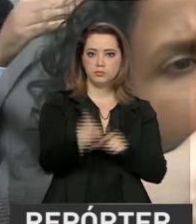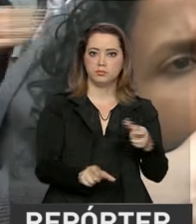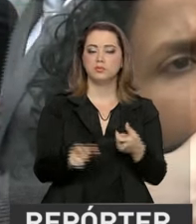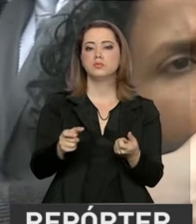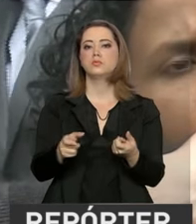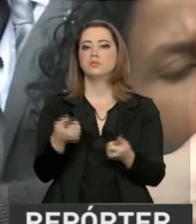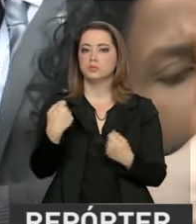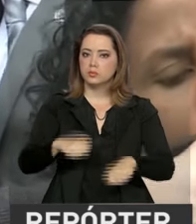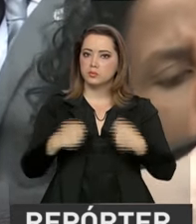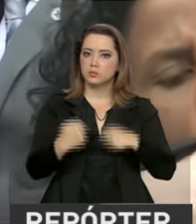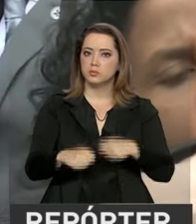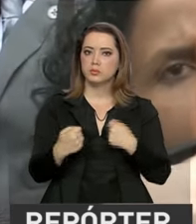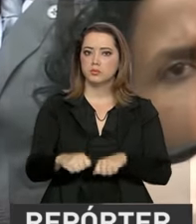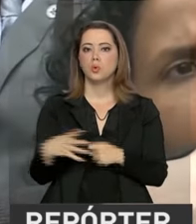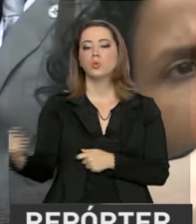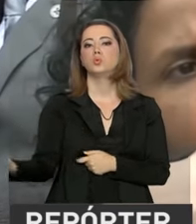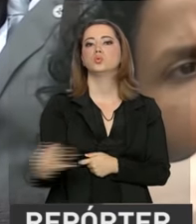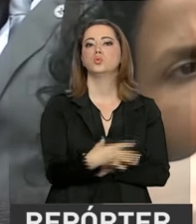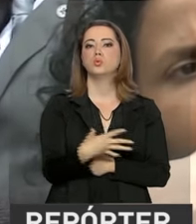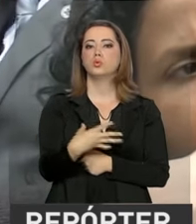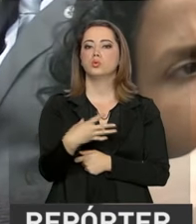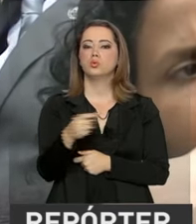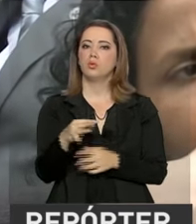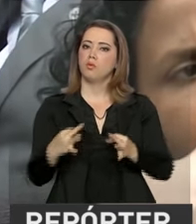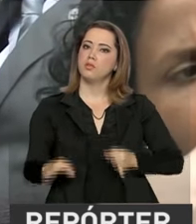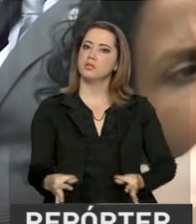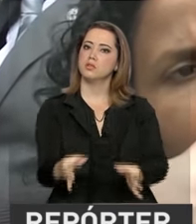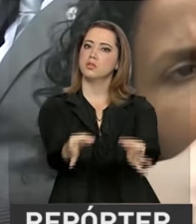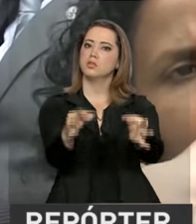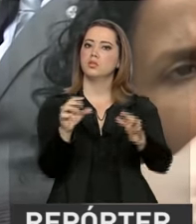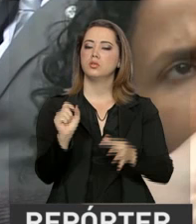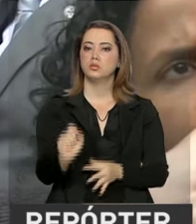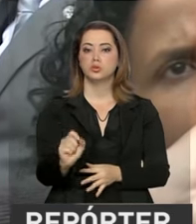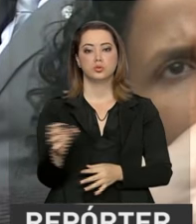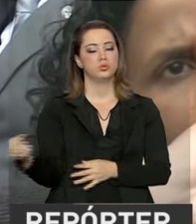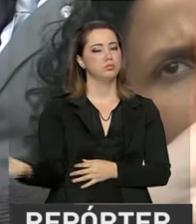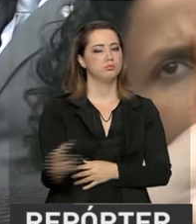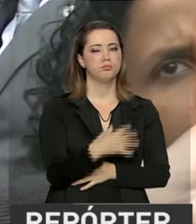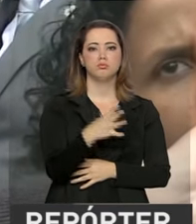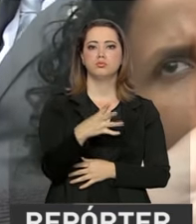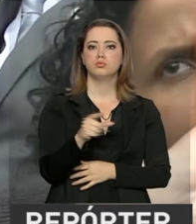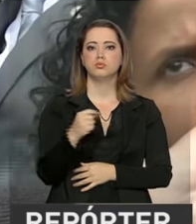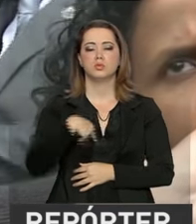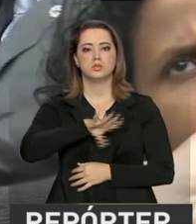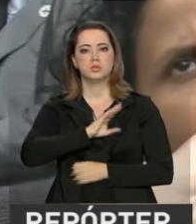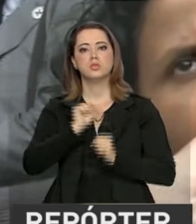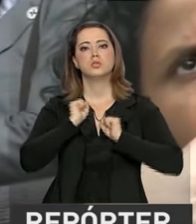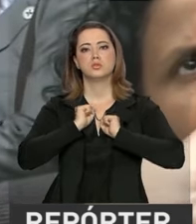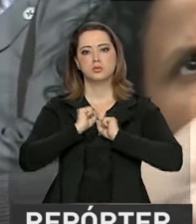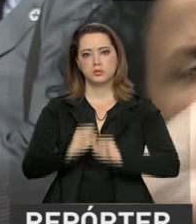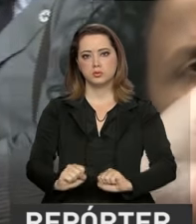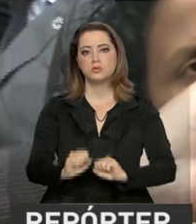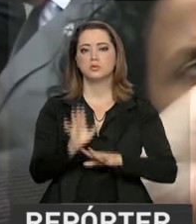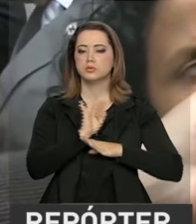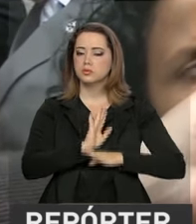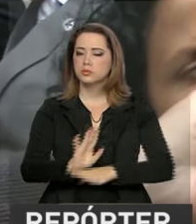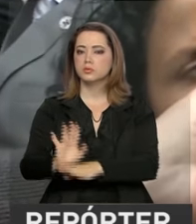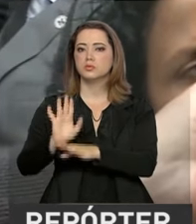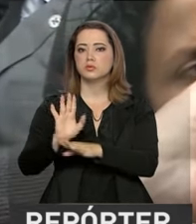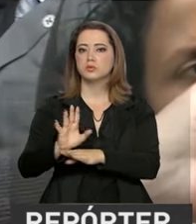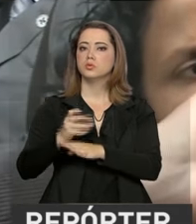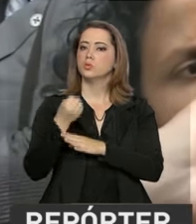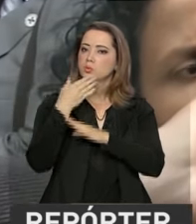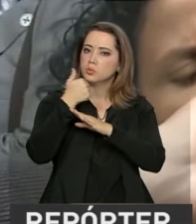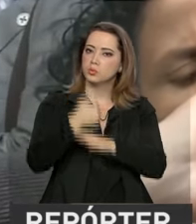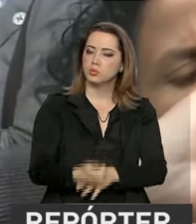serviço e com equipamentos moderníssimos, os mais modernos disponíveis, para que não nós possamos produzir bom atendimento